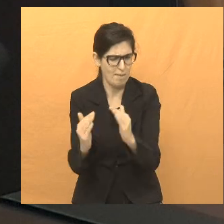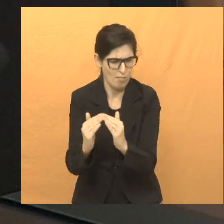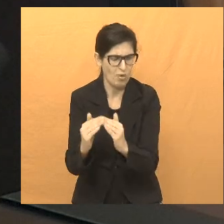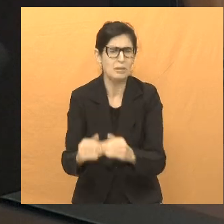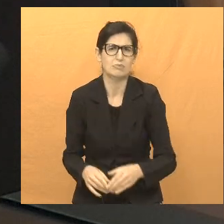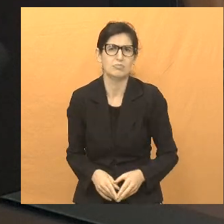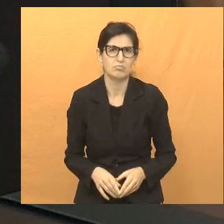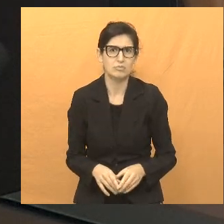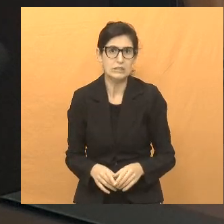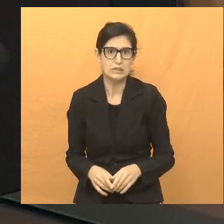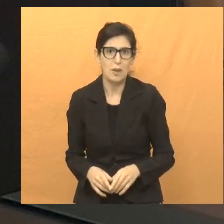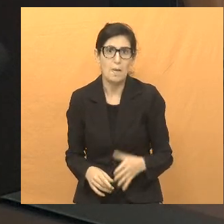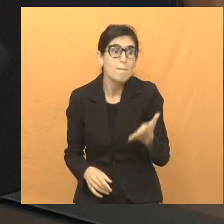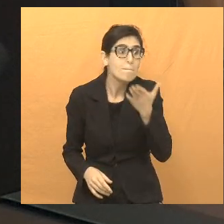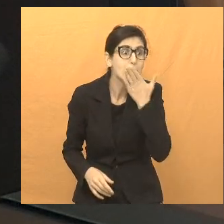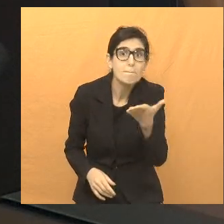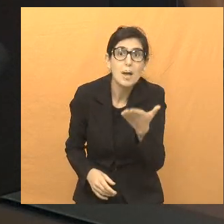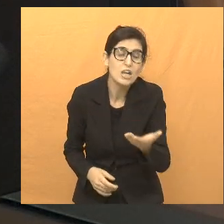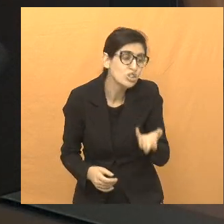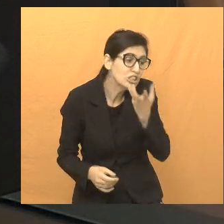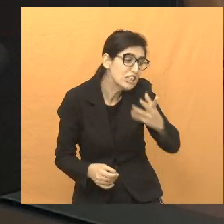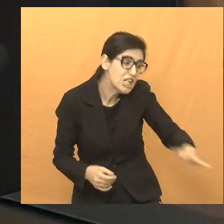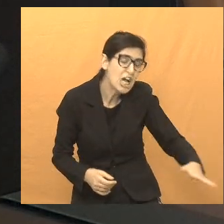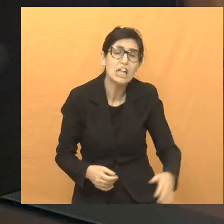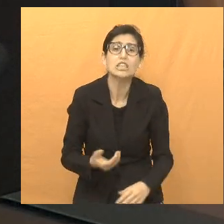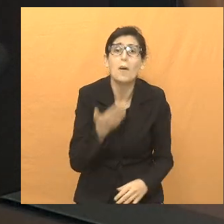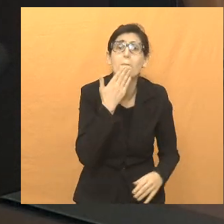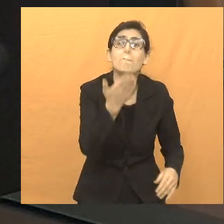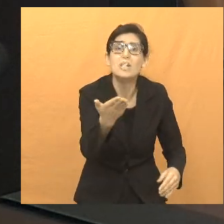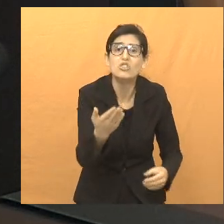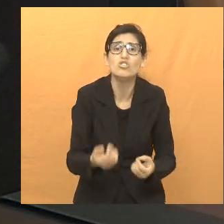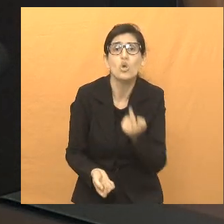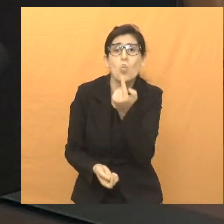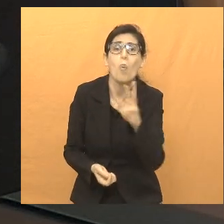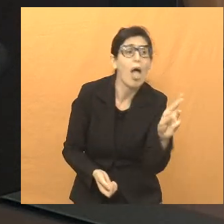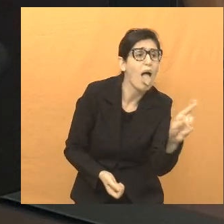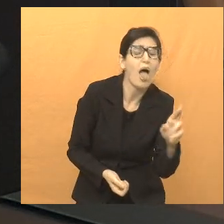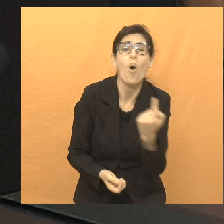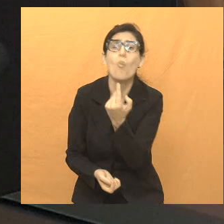para pedir real ali naquele local.